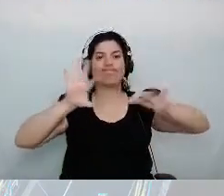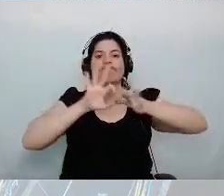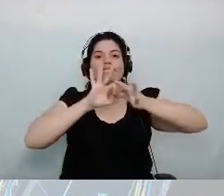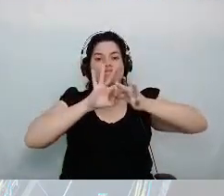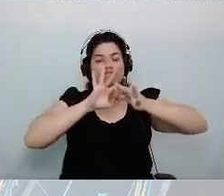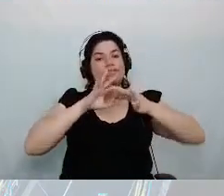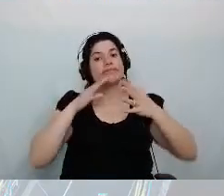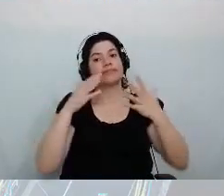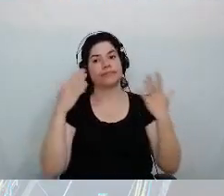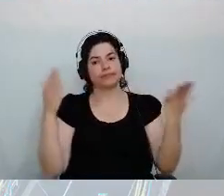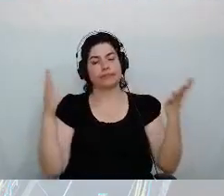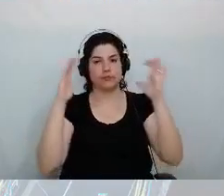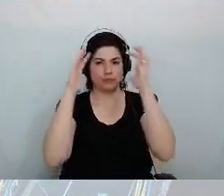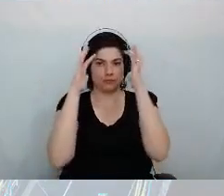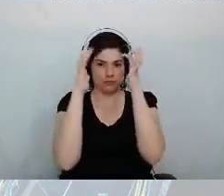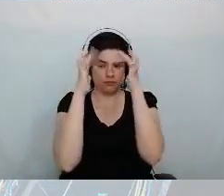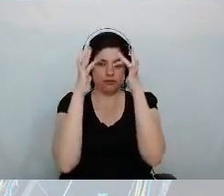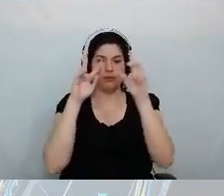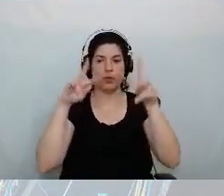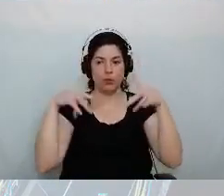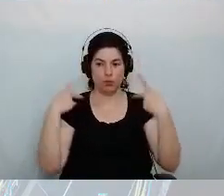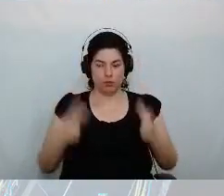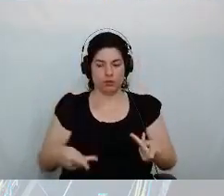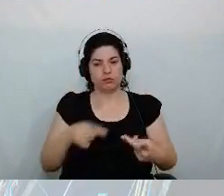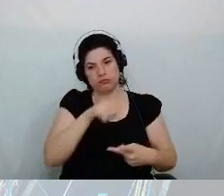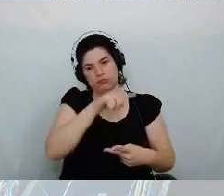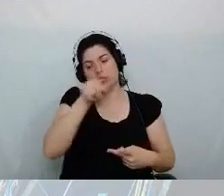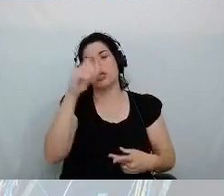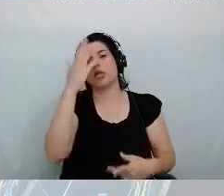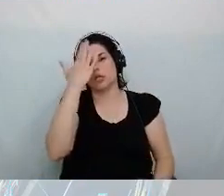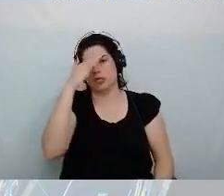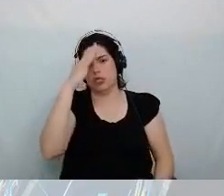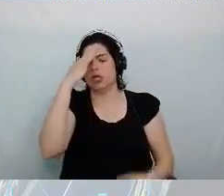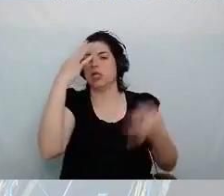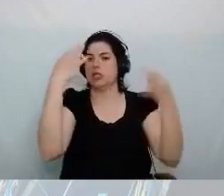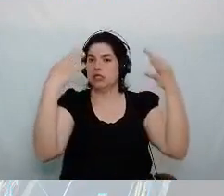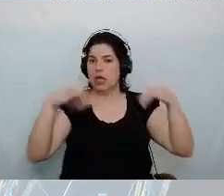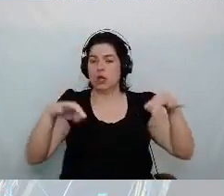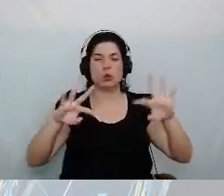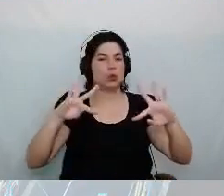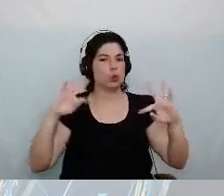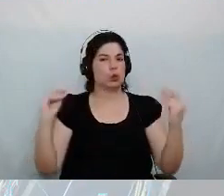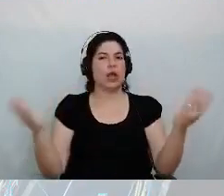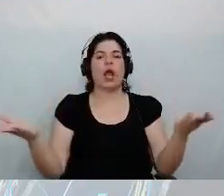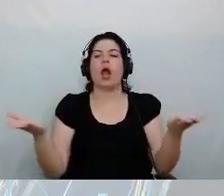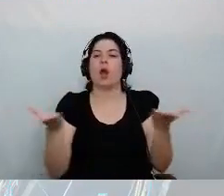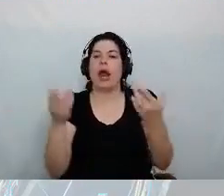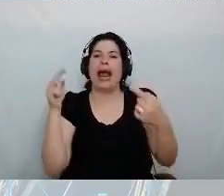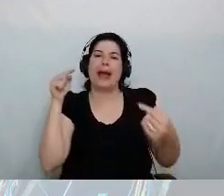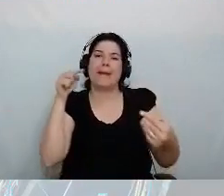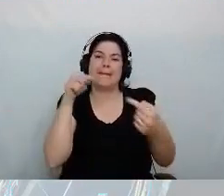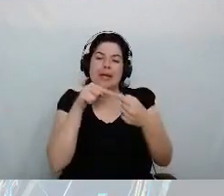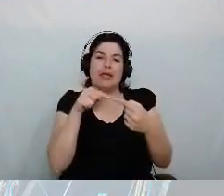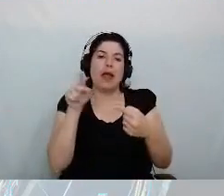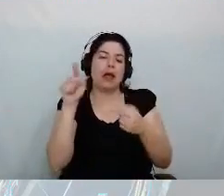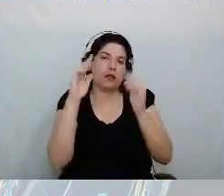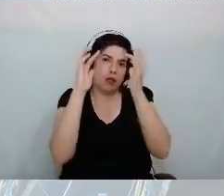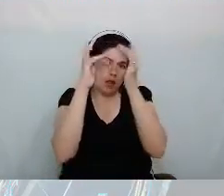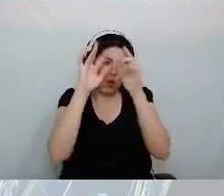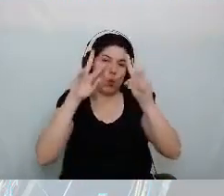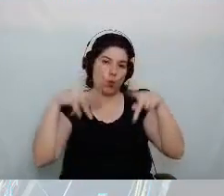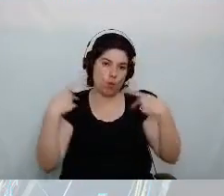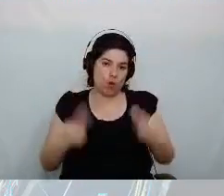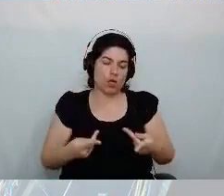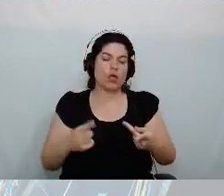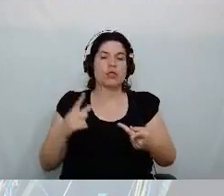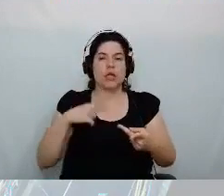Então, o cérebro humano, e aí vocês vão entender todo o rolê agora com a conexão, o cérebro humano, ele cria sinapses, ele